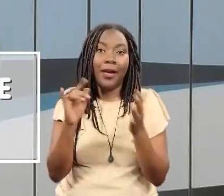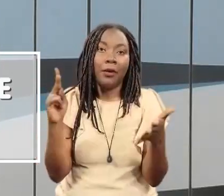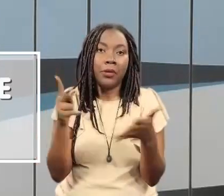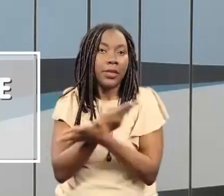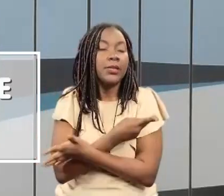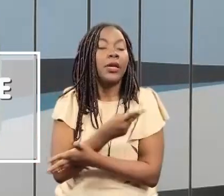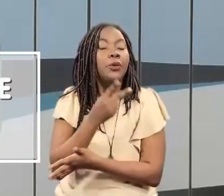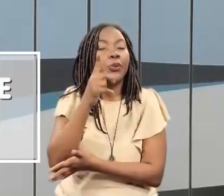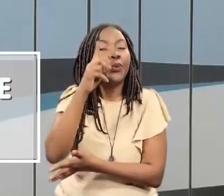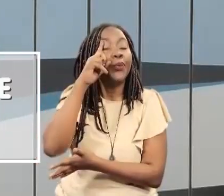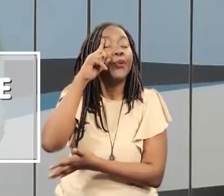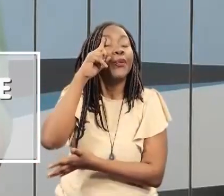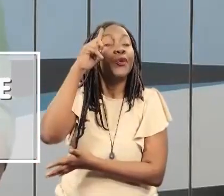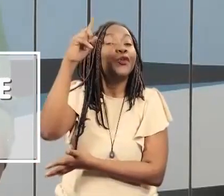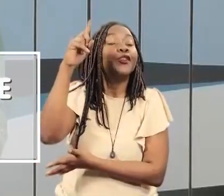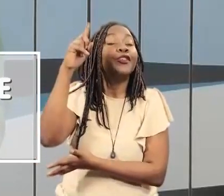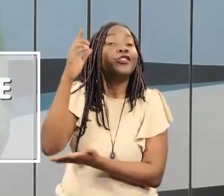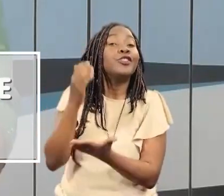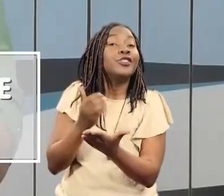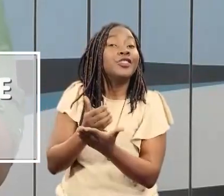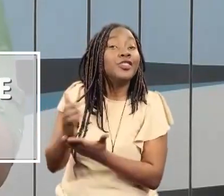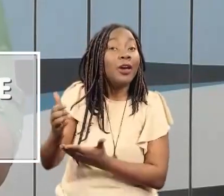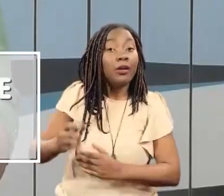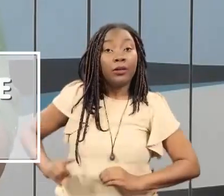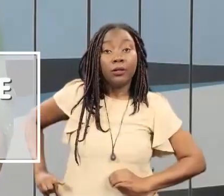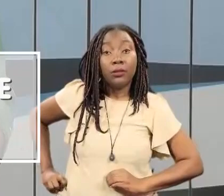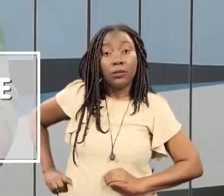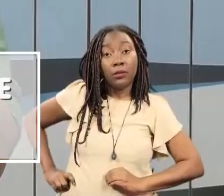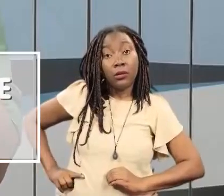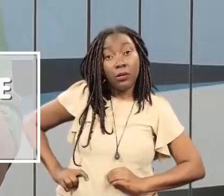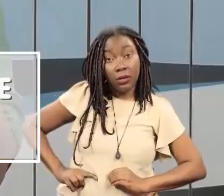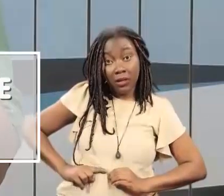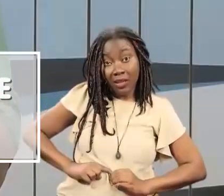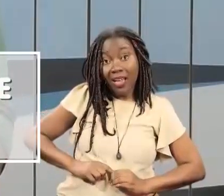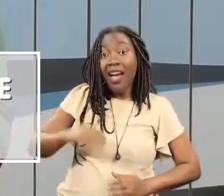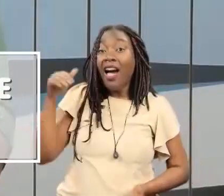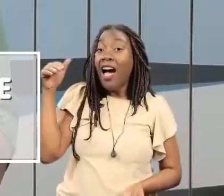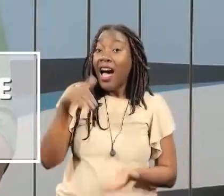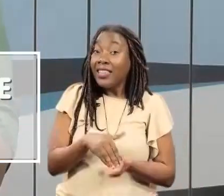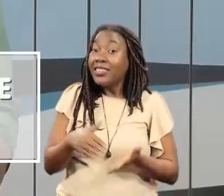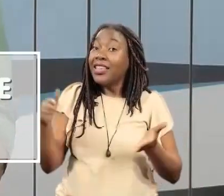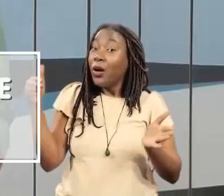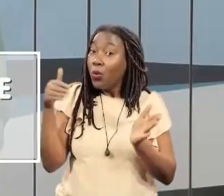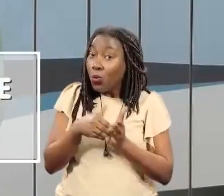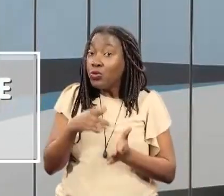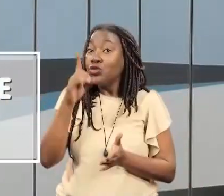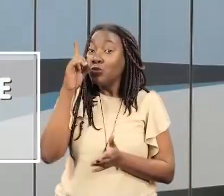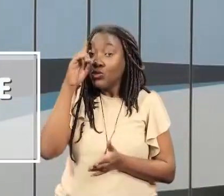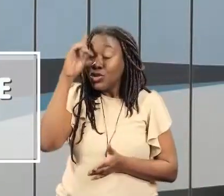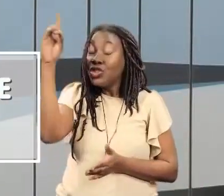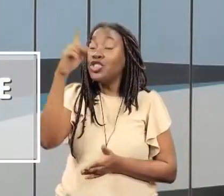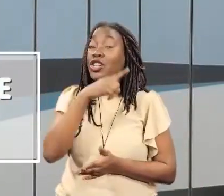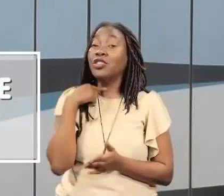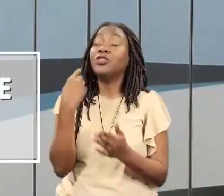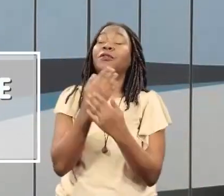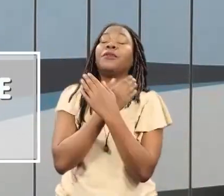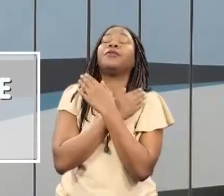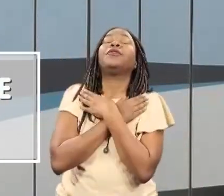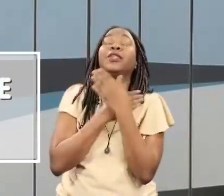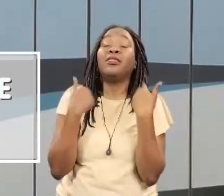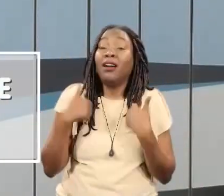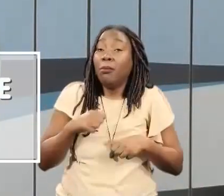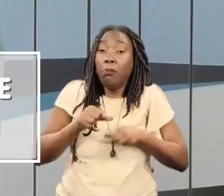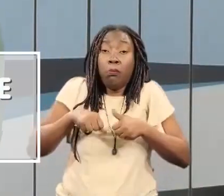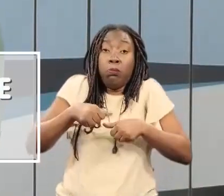dia que acontece a fecundação até o último dia de vida, a gente está se desenvolvendo, o nosso corpo está se modificando. Então, o